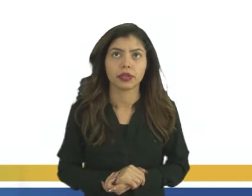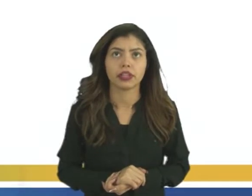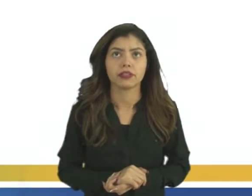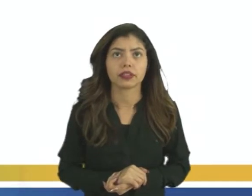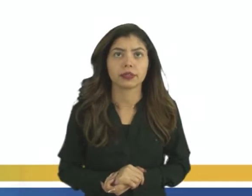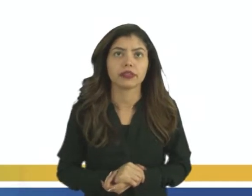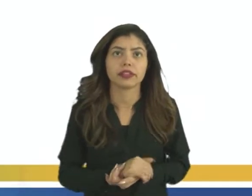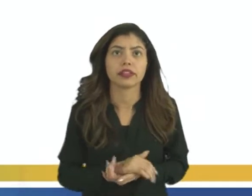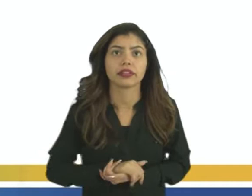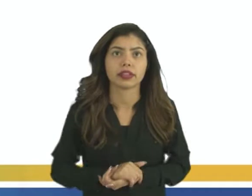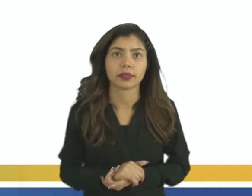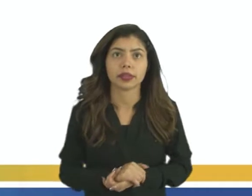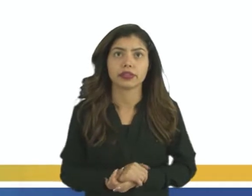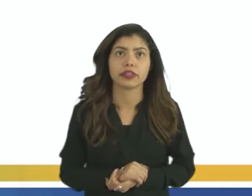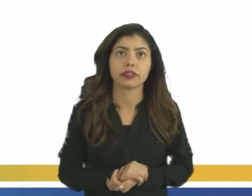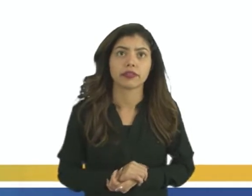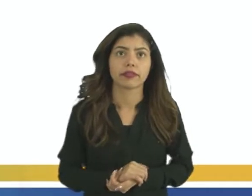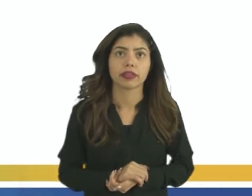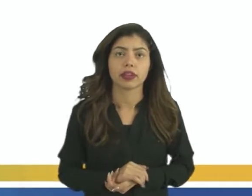anabolizantes.